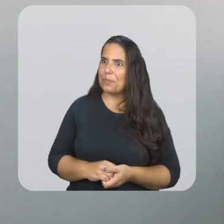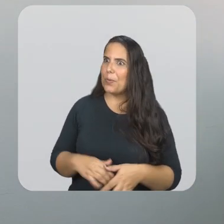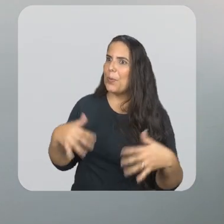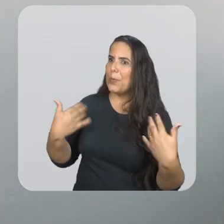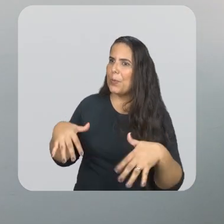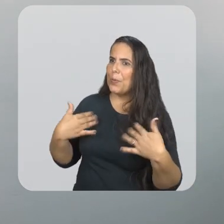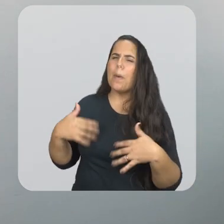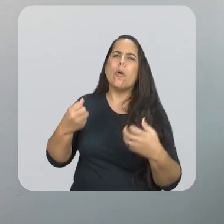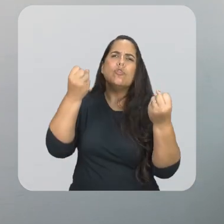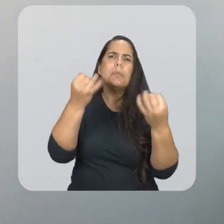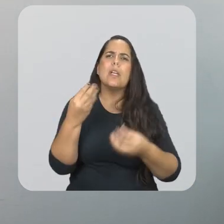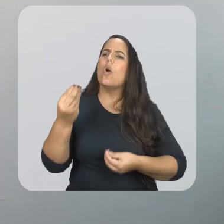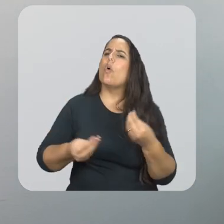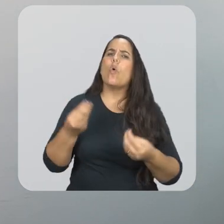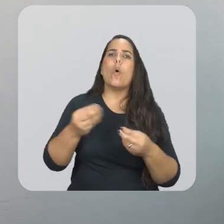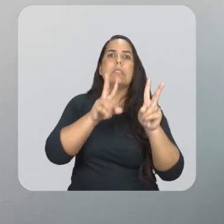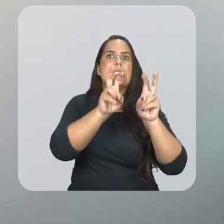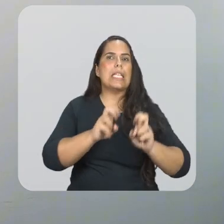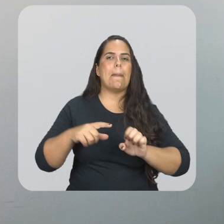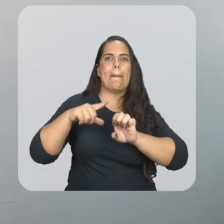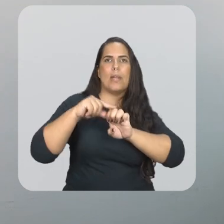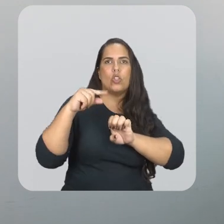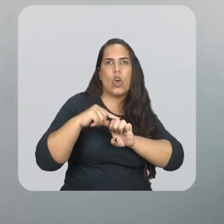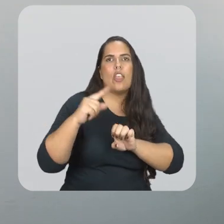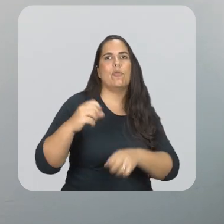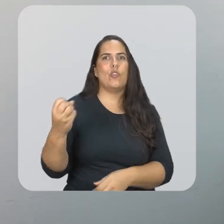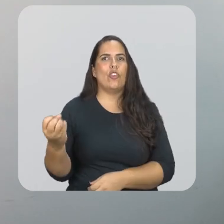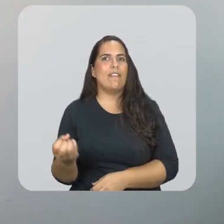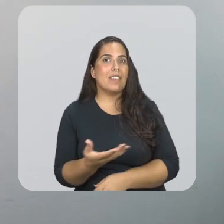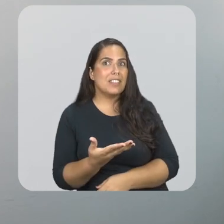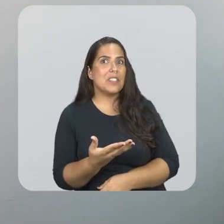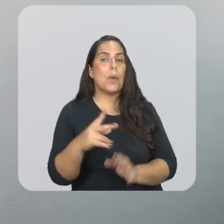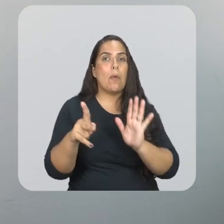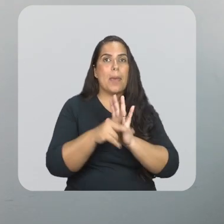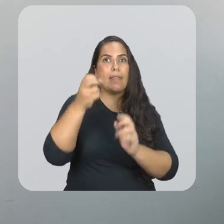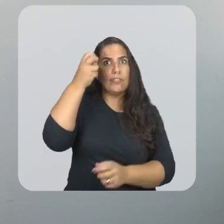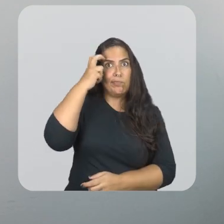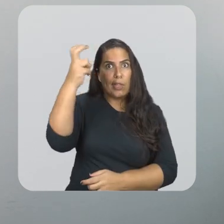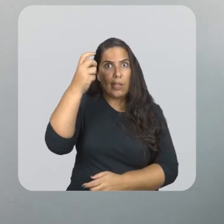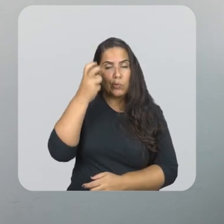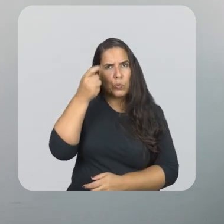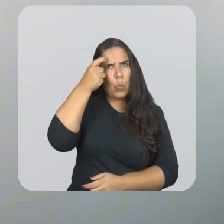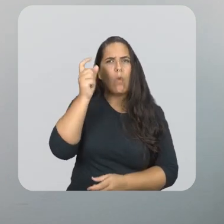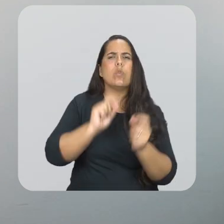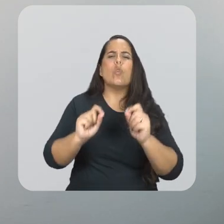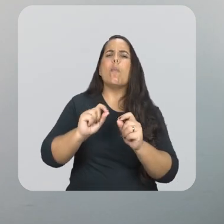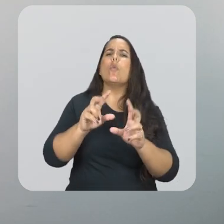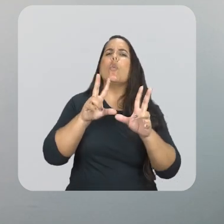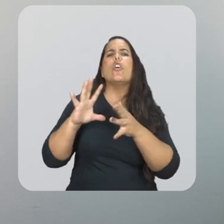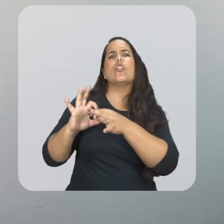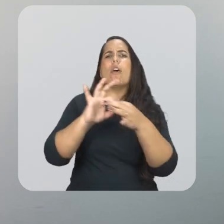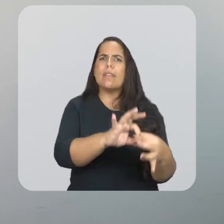Que incrível! Você pode nos explicar como os temas de empreendedorismo, inovação e propriedade intelectual foi explorado